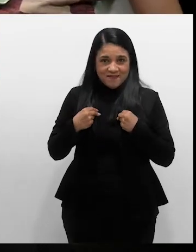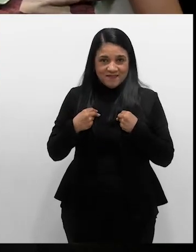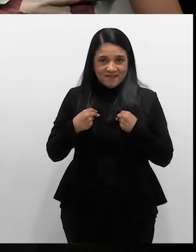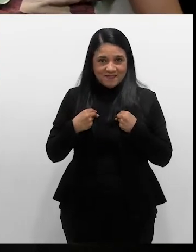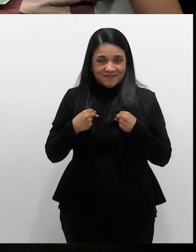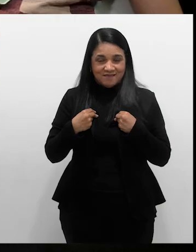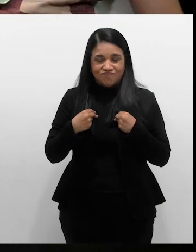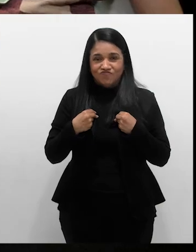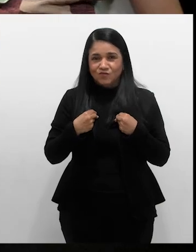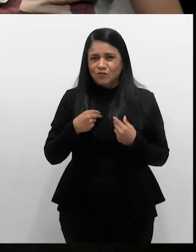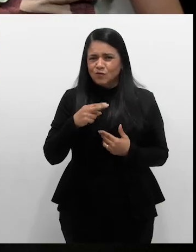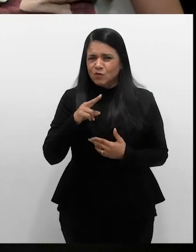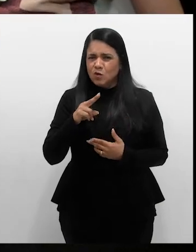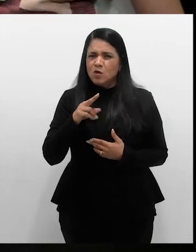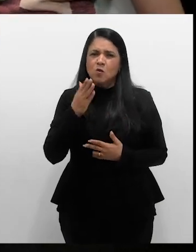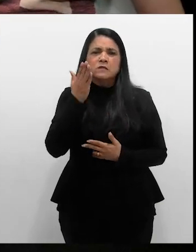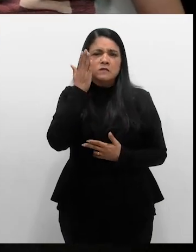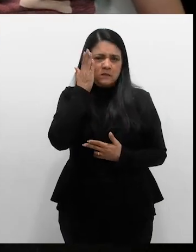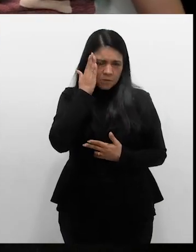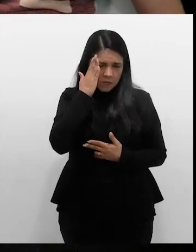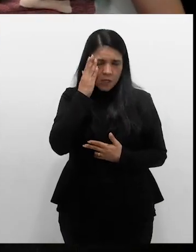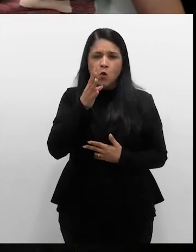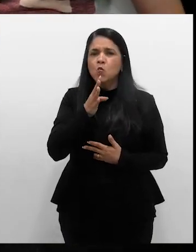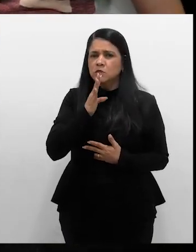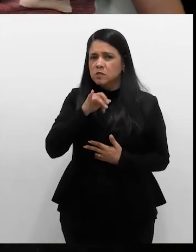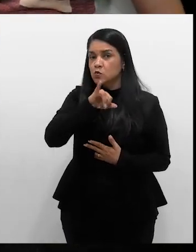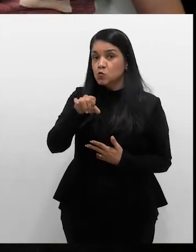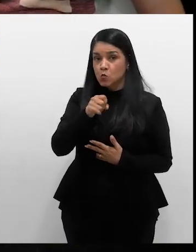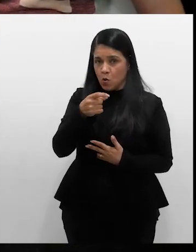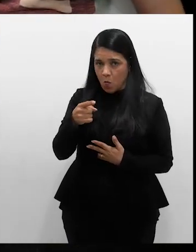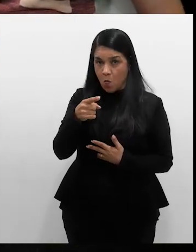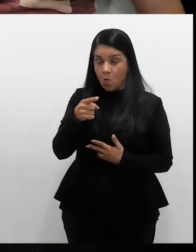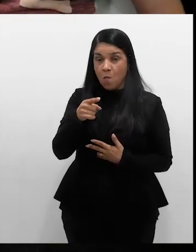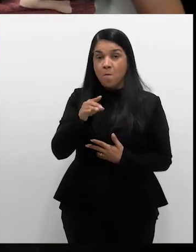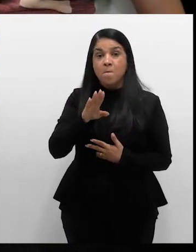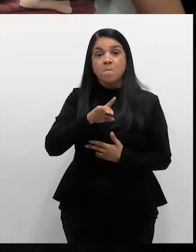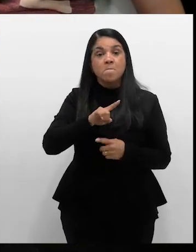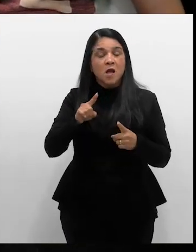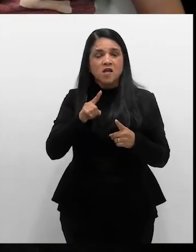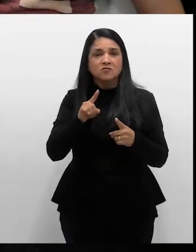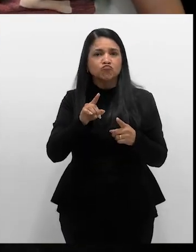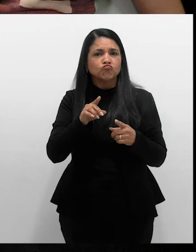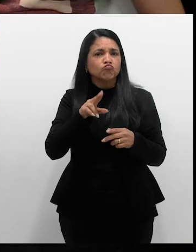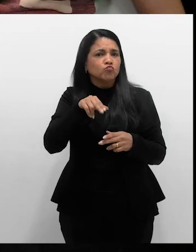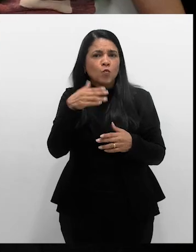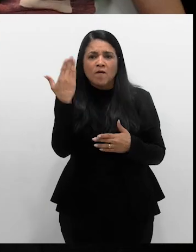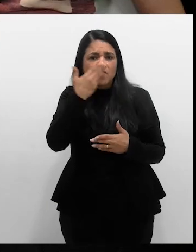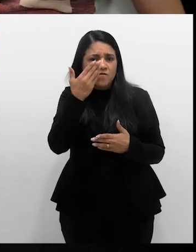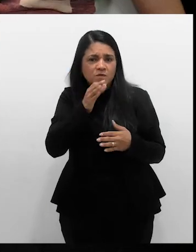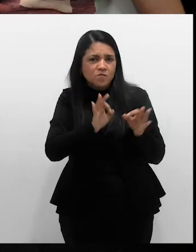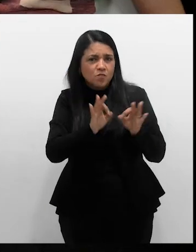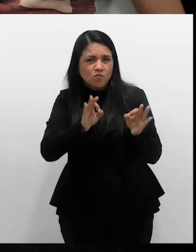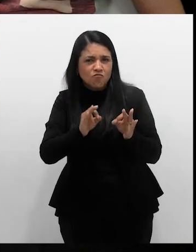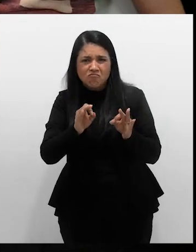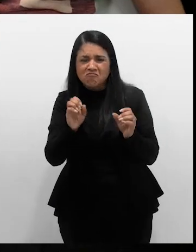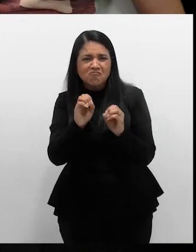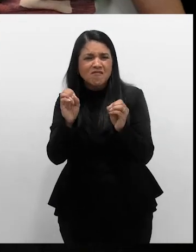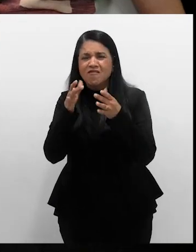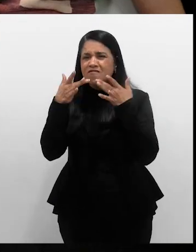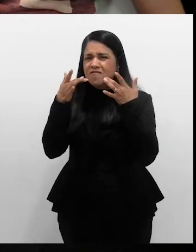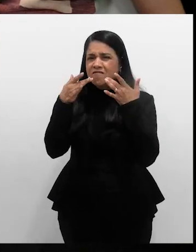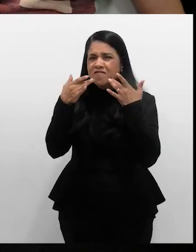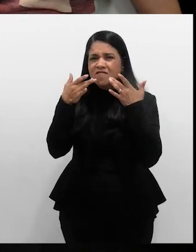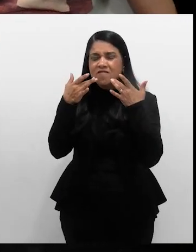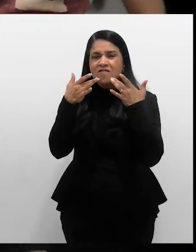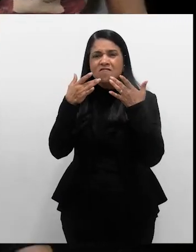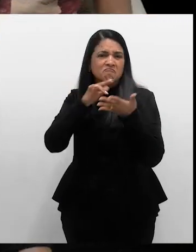surpresa. Eu nunca tinha visto nada montado, sabia quem era o João, claro, sabia, Sim. mas eu nunca tinha visto nada dele montado, não tinha visto Bonifácio Bilhões,